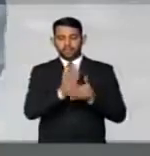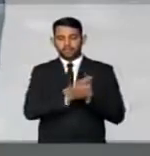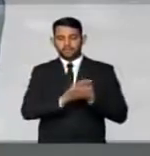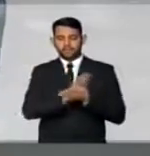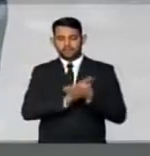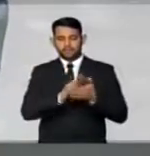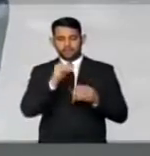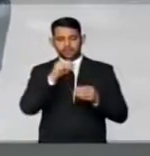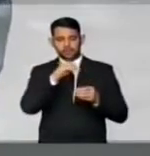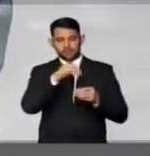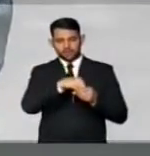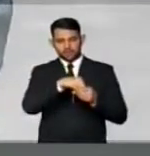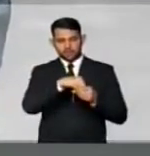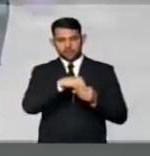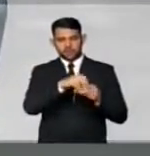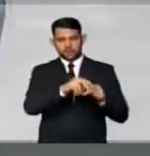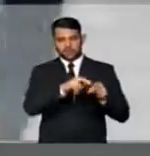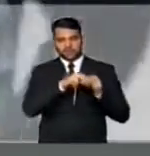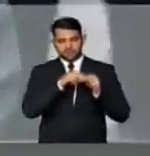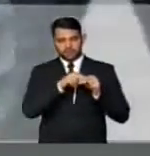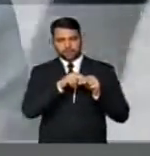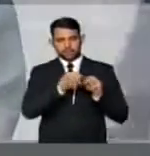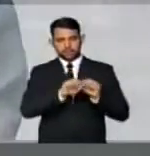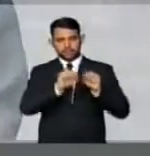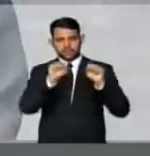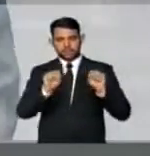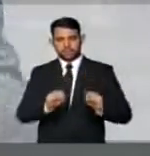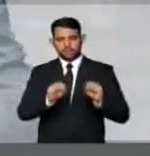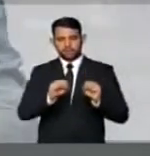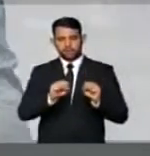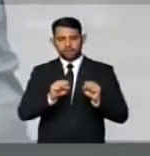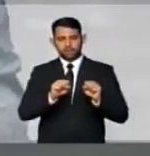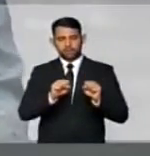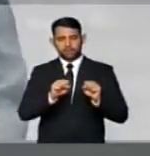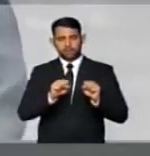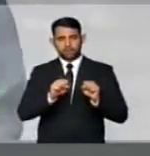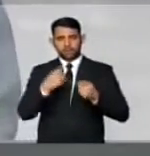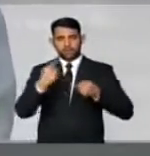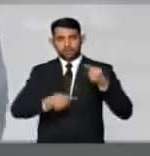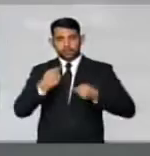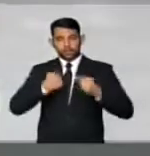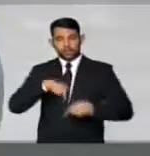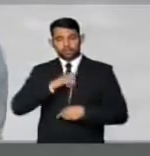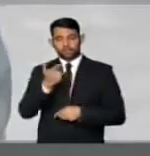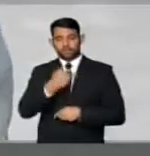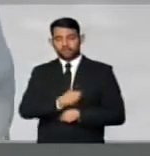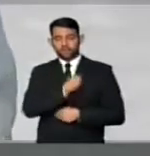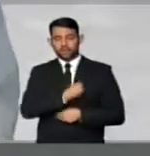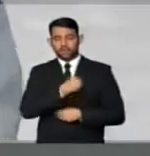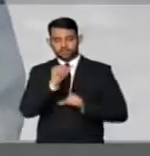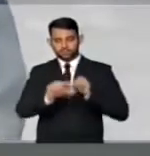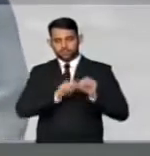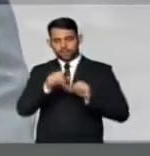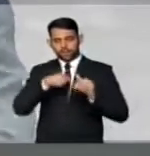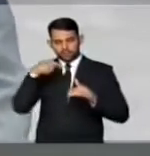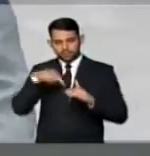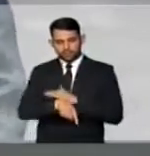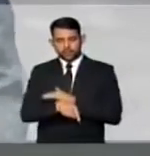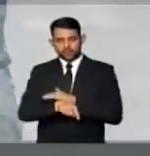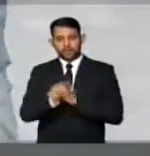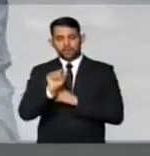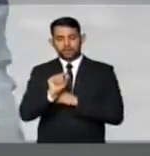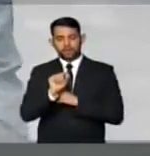entra, inclusive, na questão de um sistema político que nós não tivemos coragem de reformar em profundidade, que